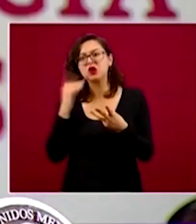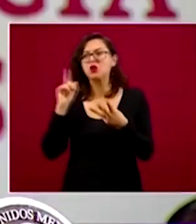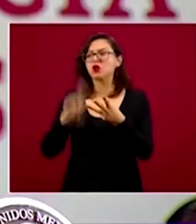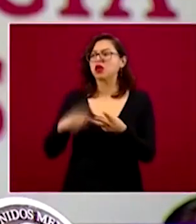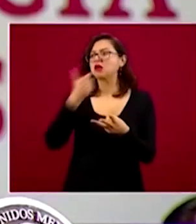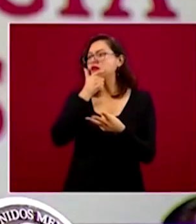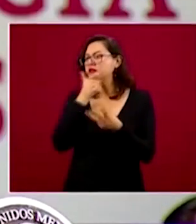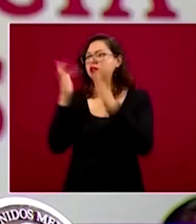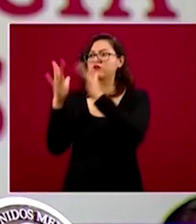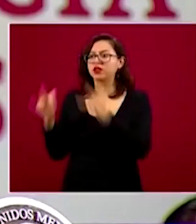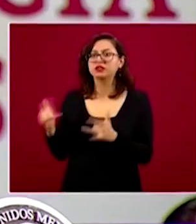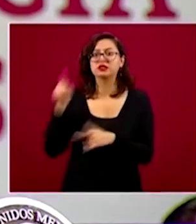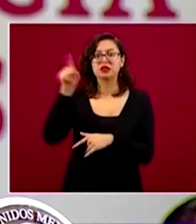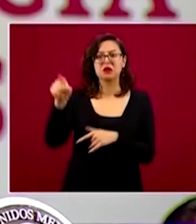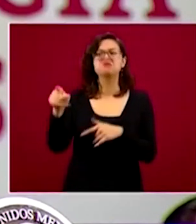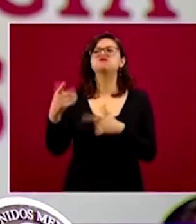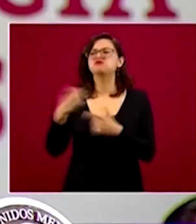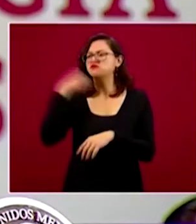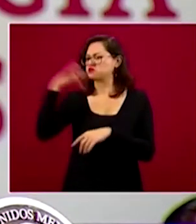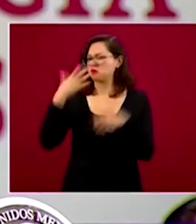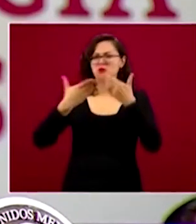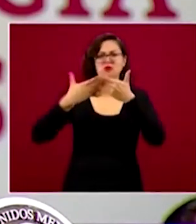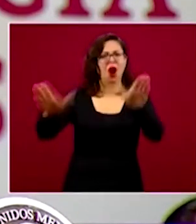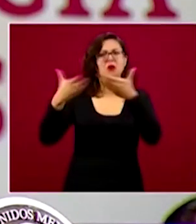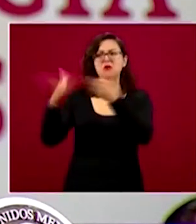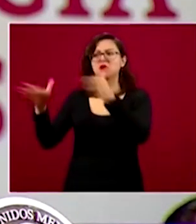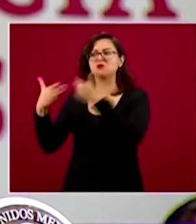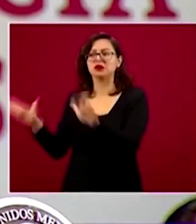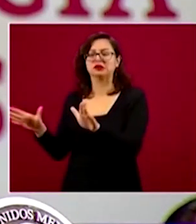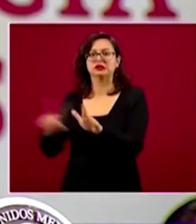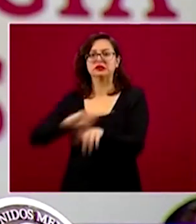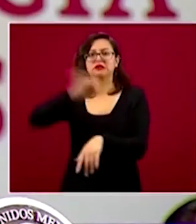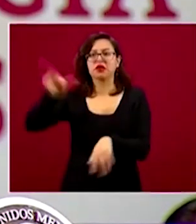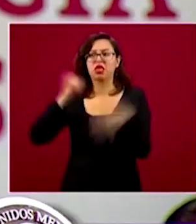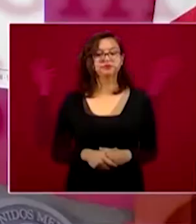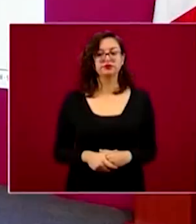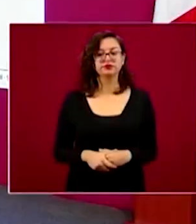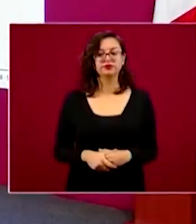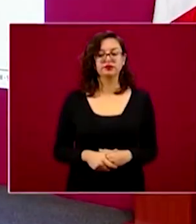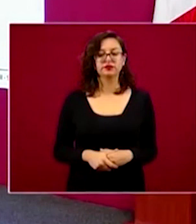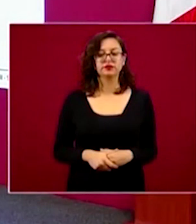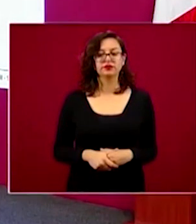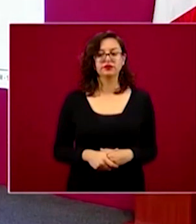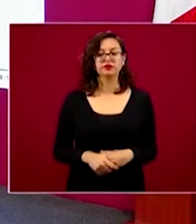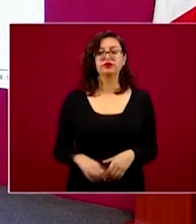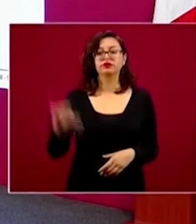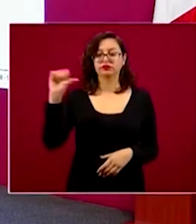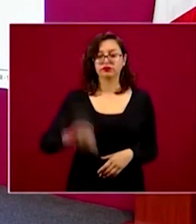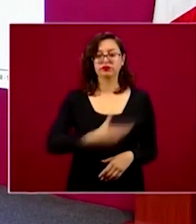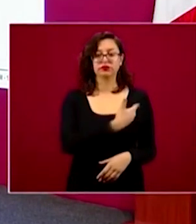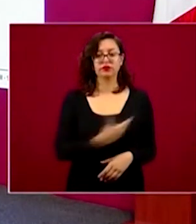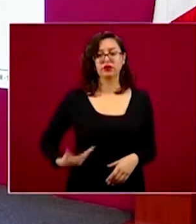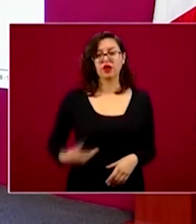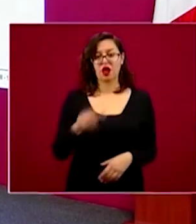continua aumenta, hodi foi impacto negativo ba país, nebe honi economia boa da rua e a América Latina. Plano ne anunciado